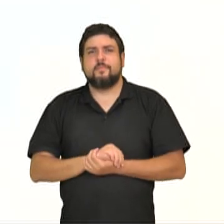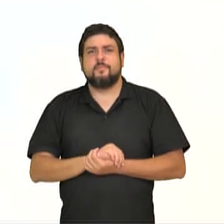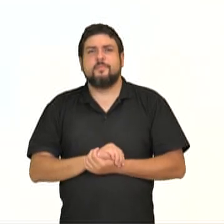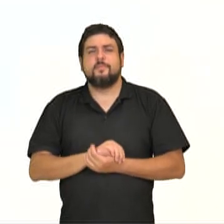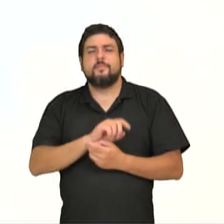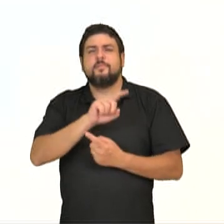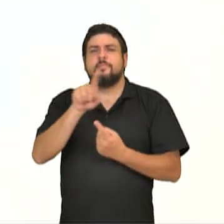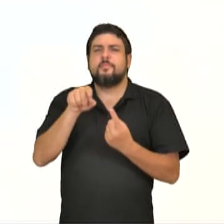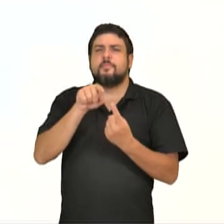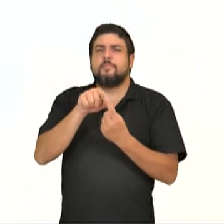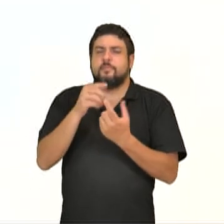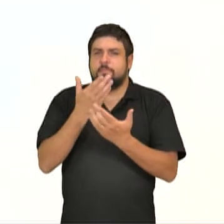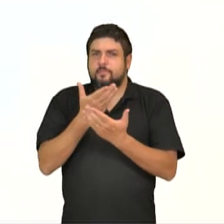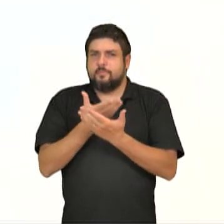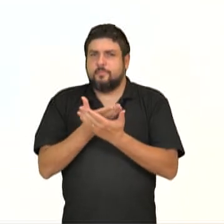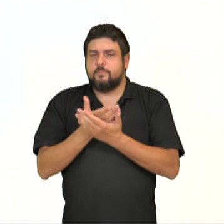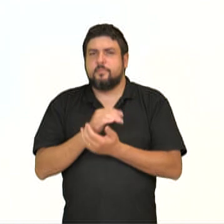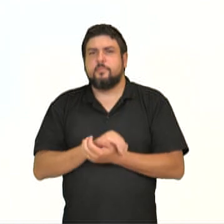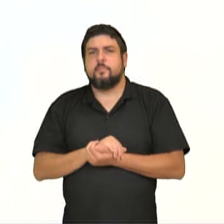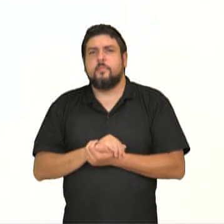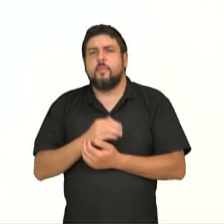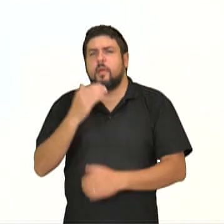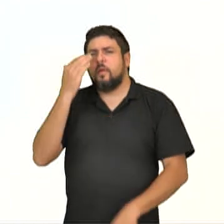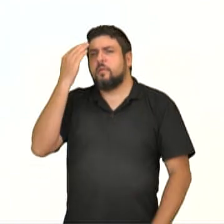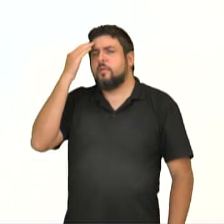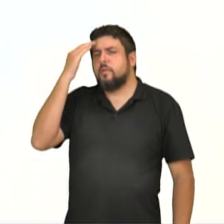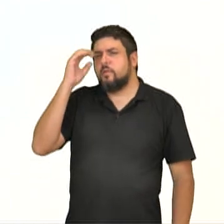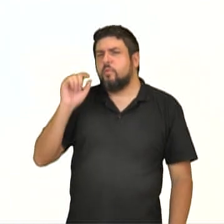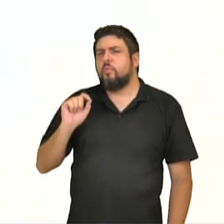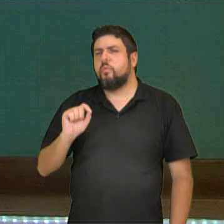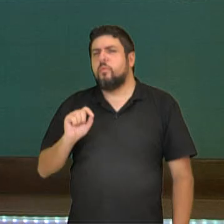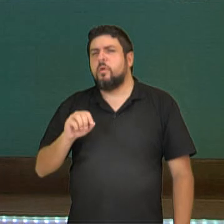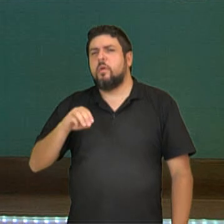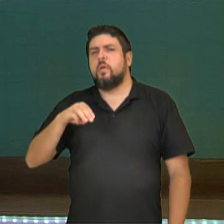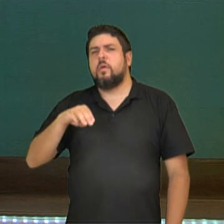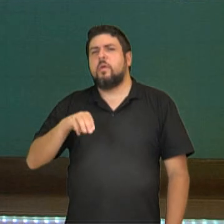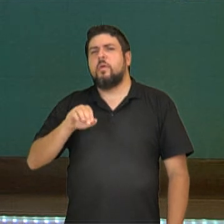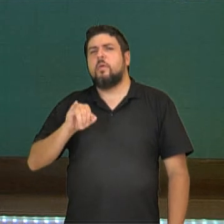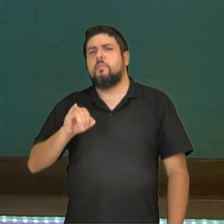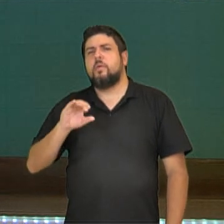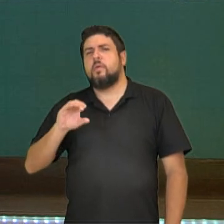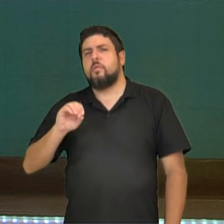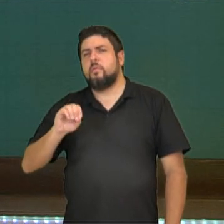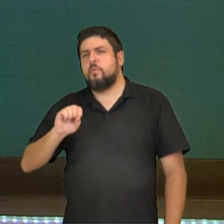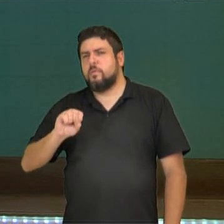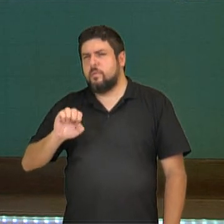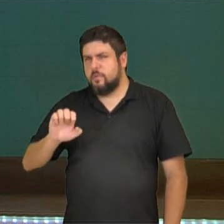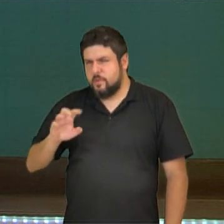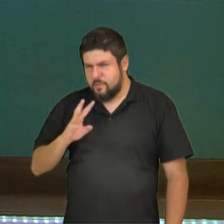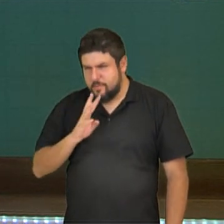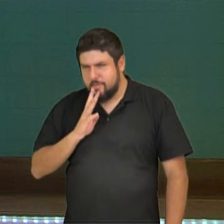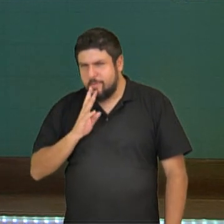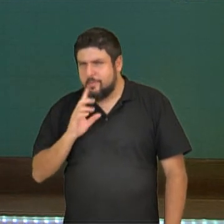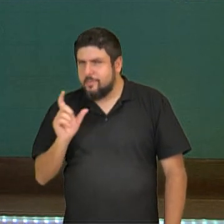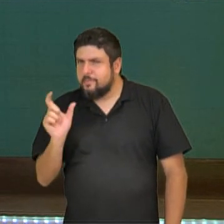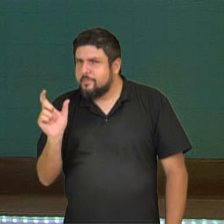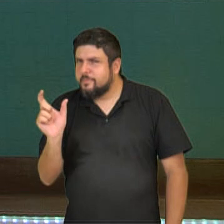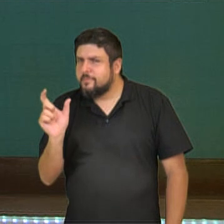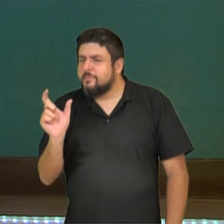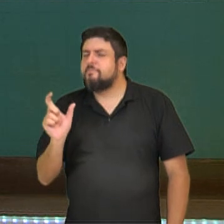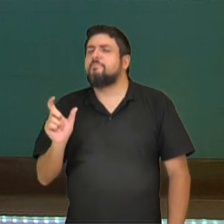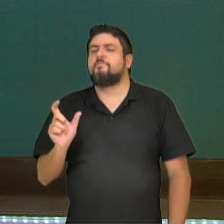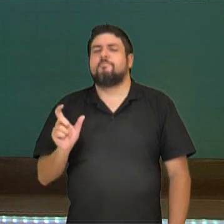aula é compreender o que é uma micose. Micose, Fabiano? Eu já ouvi essa palavra em algum